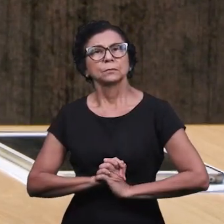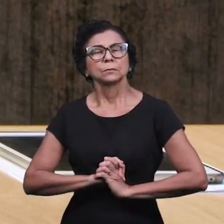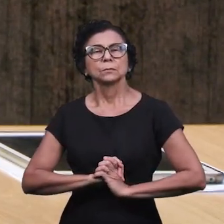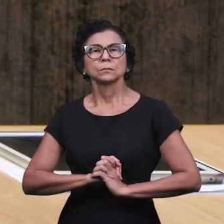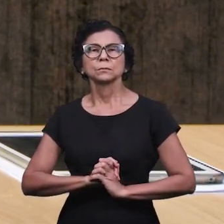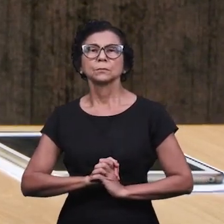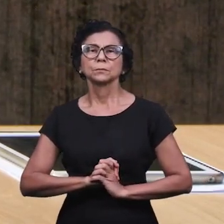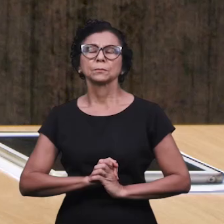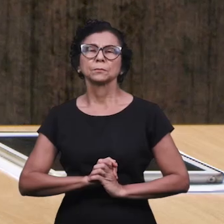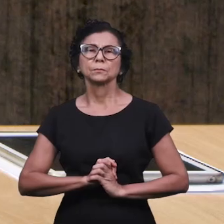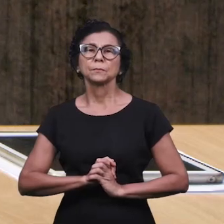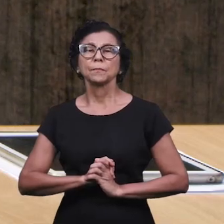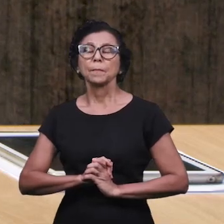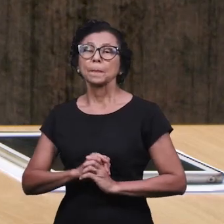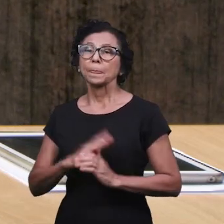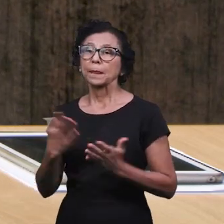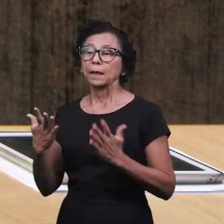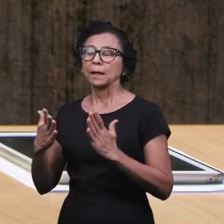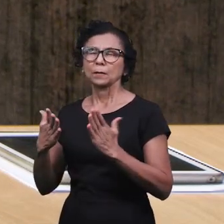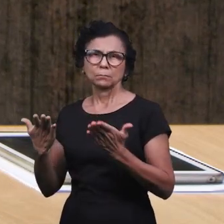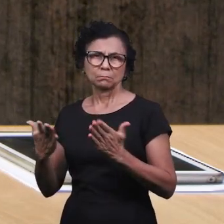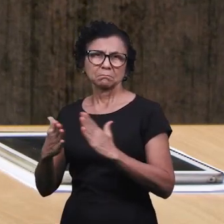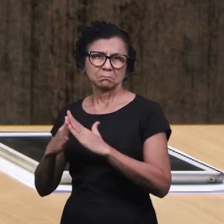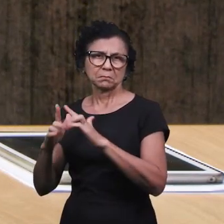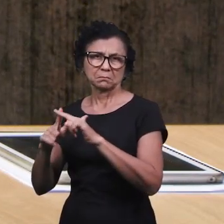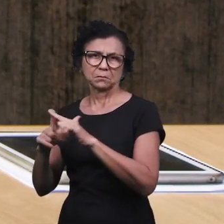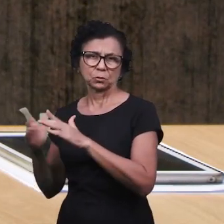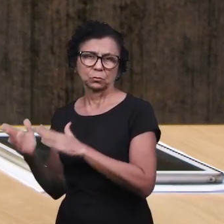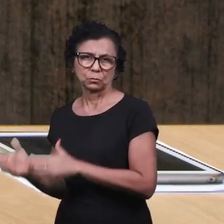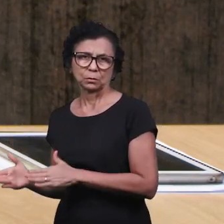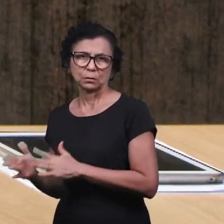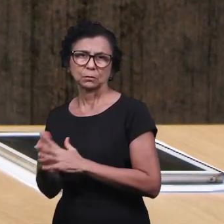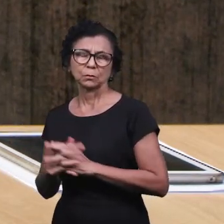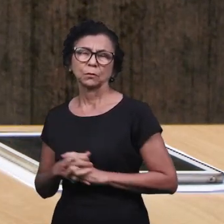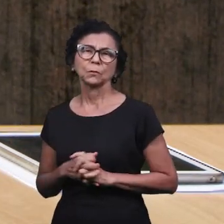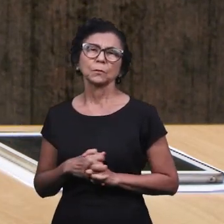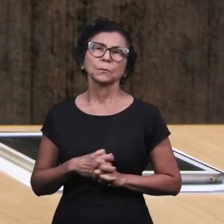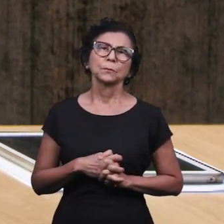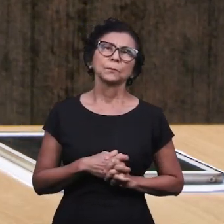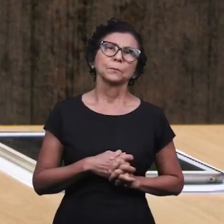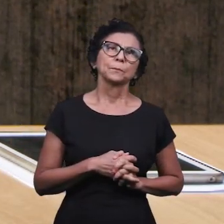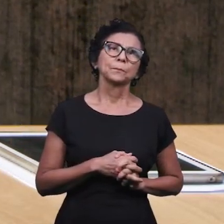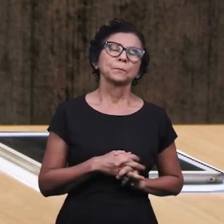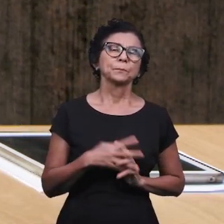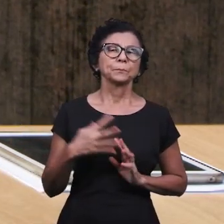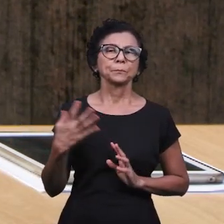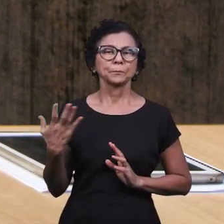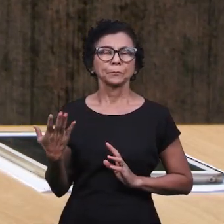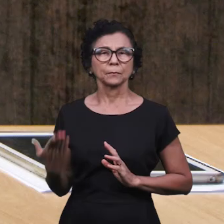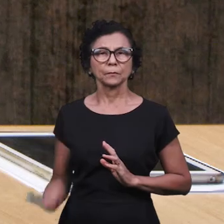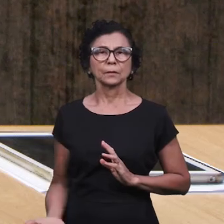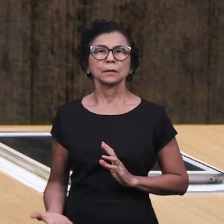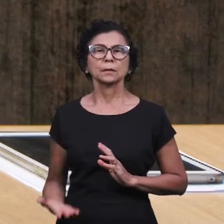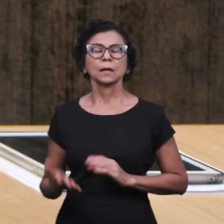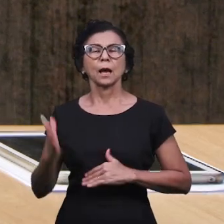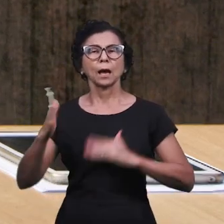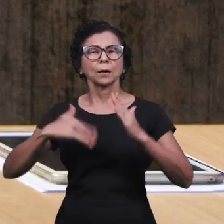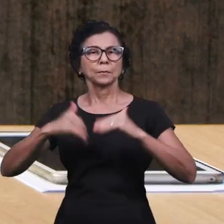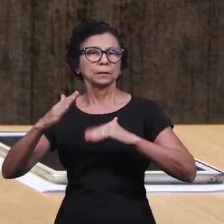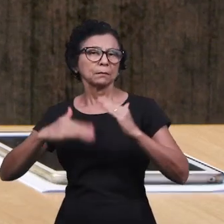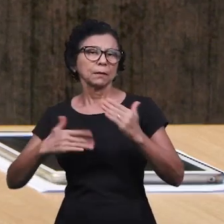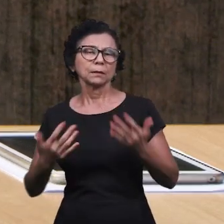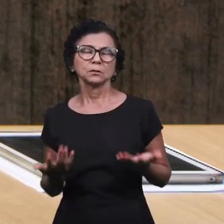Senhor, o pastor, o ministro do Evangelho, ele está habilitado para o serviço, para